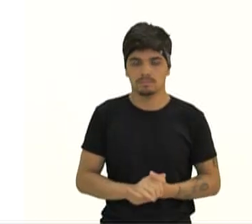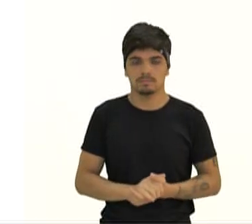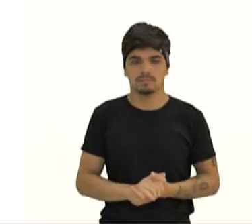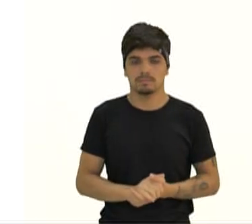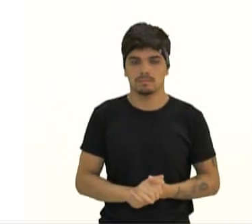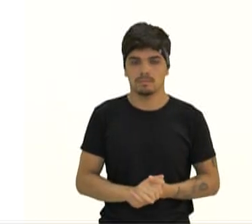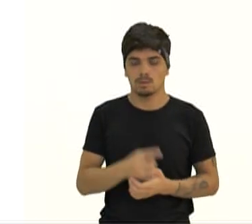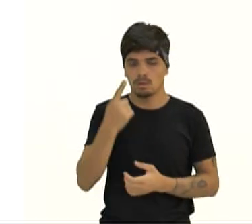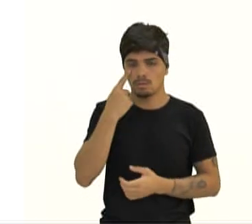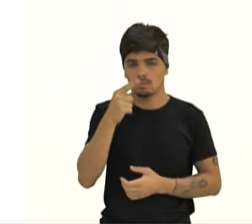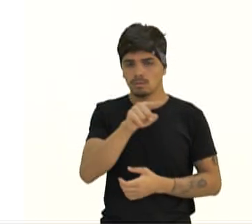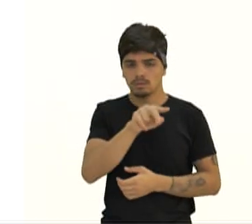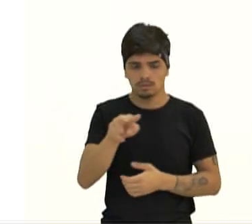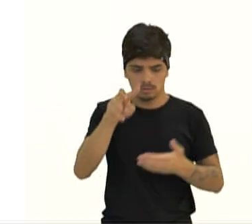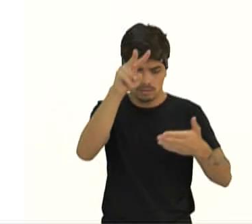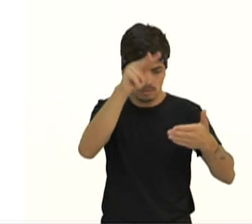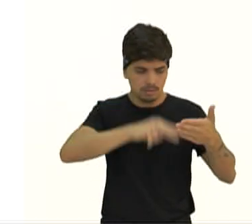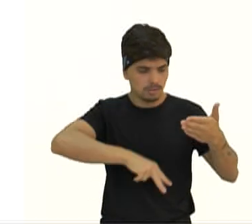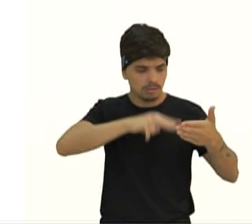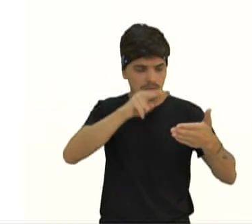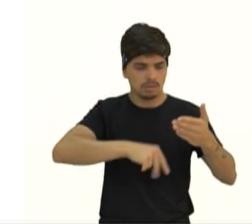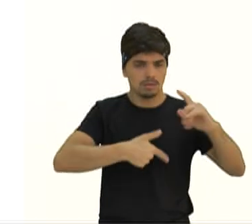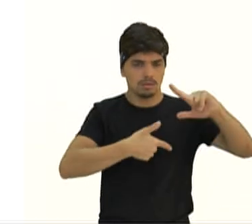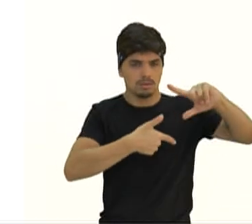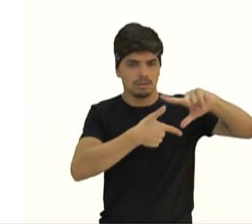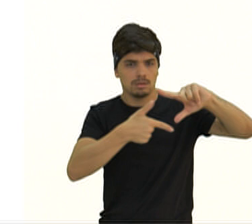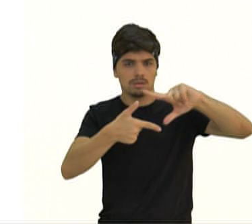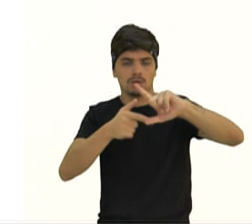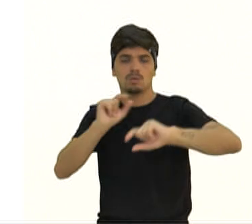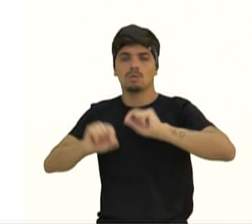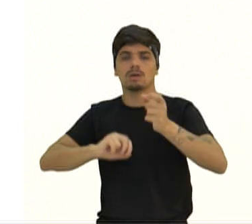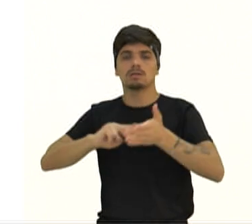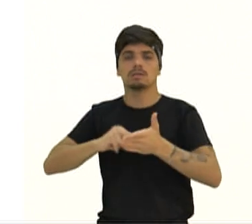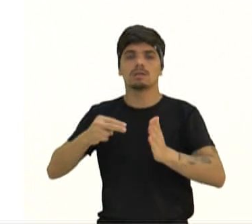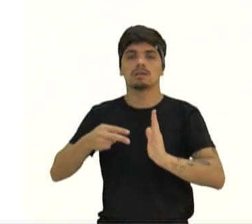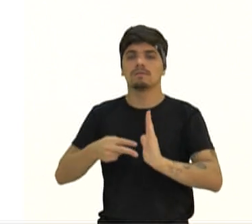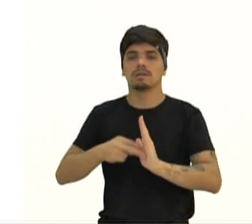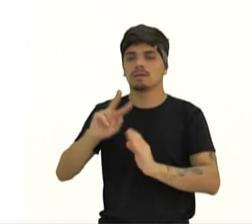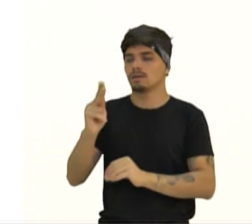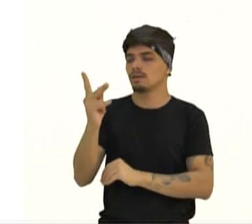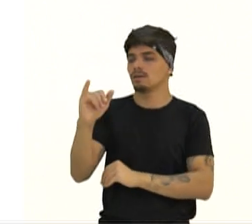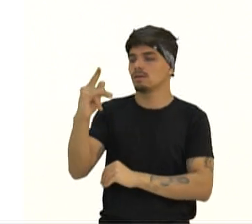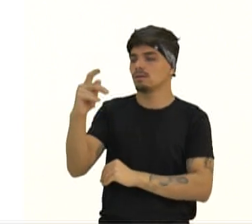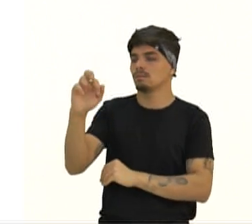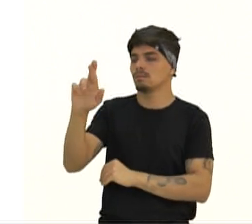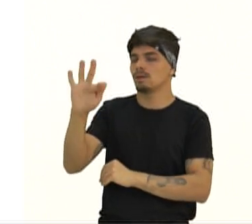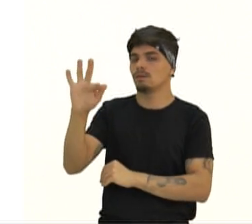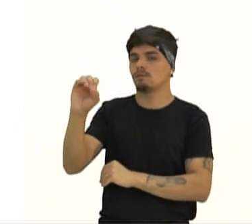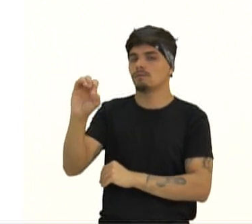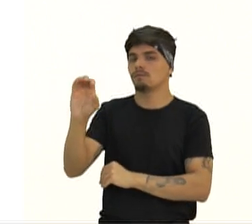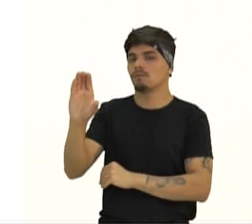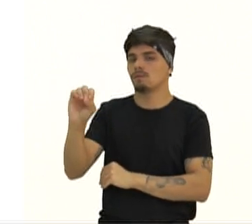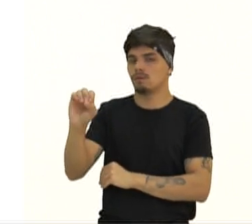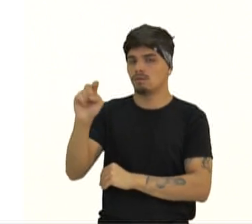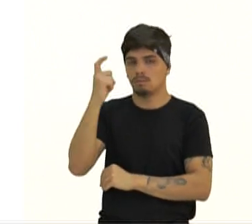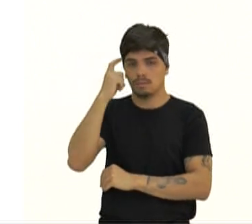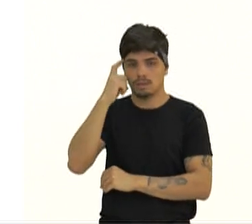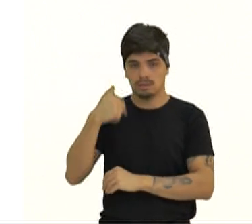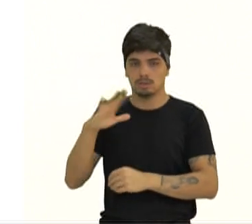pelo que você leu na tirinha O que é o hiperfoco pensa um pouquinho nós já retornamos